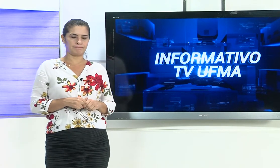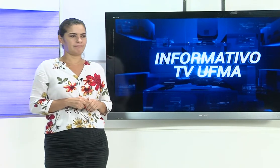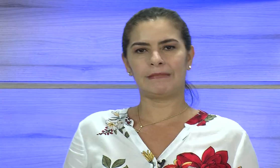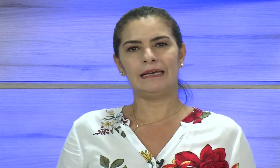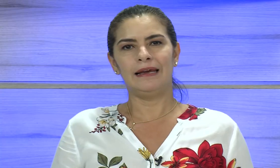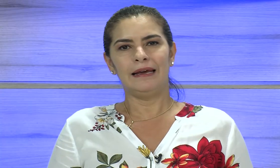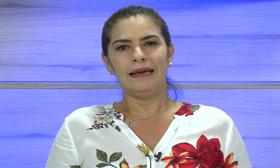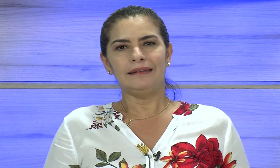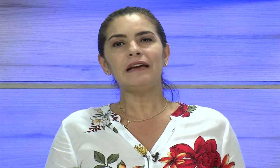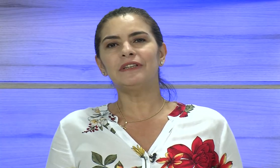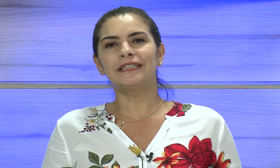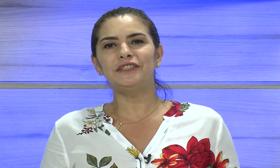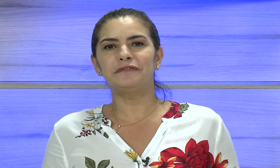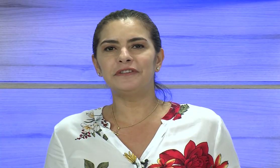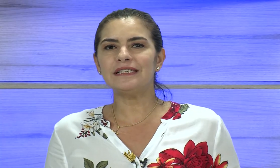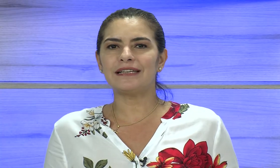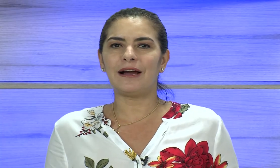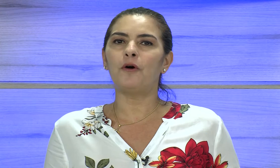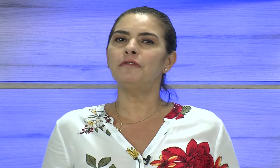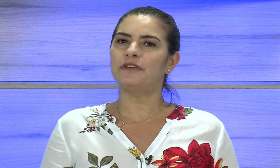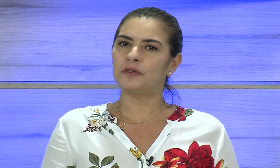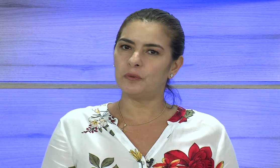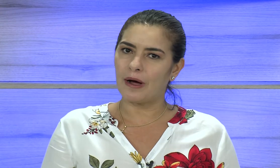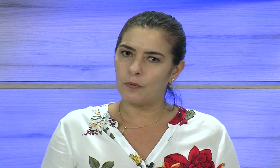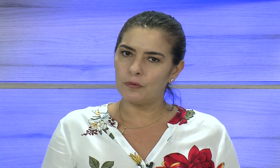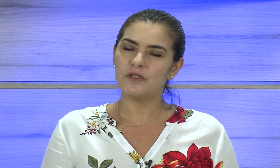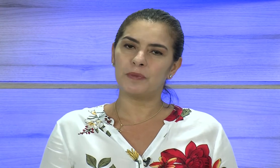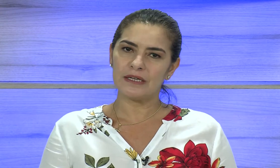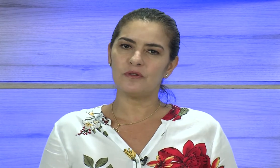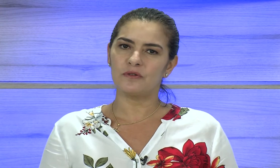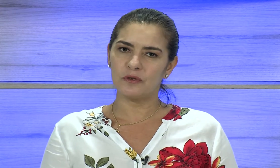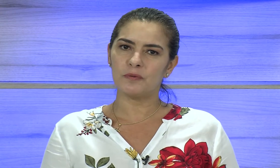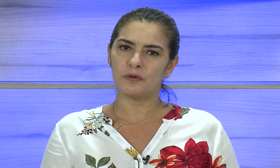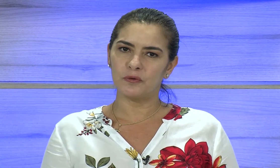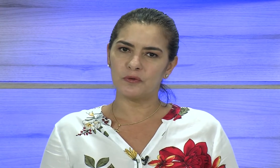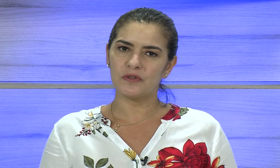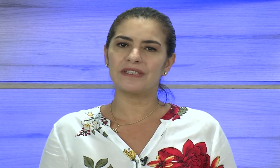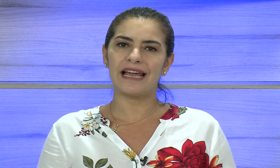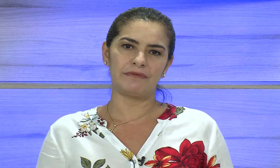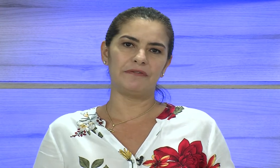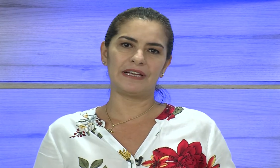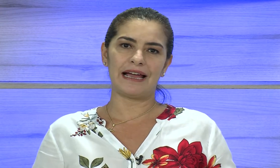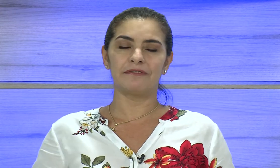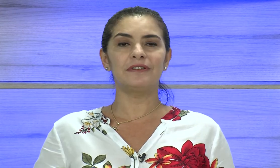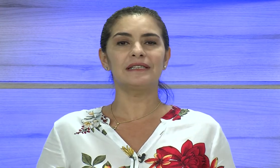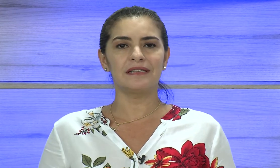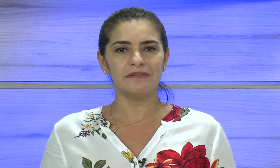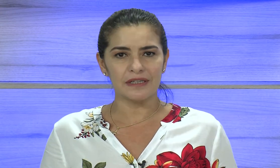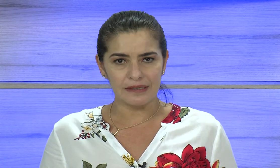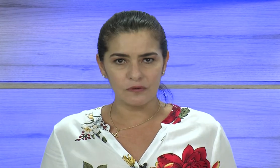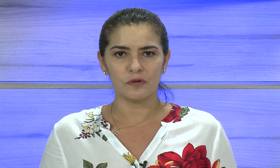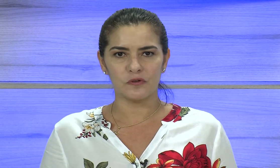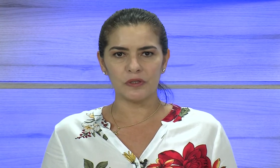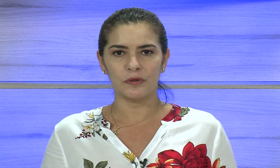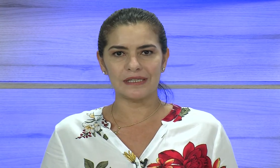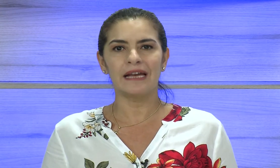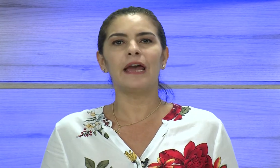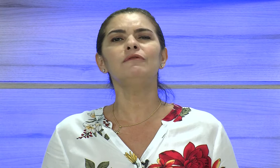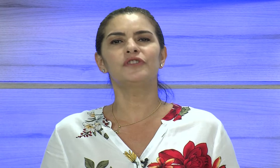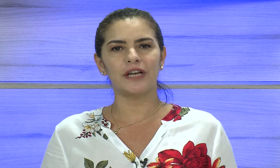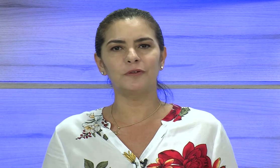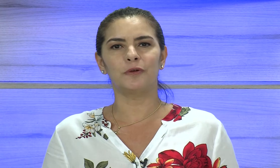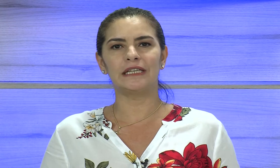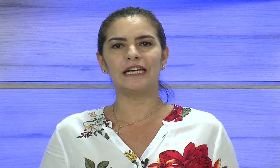agosto e na vitrine física ou virtual os preços dos produtos devem ficar visíveis aos